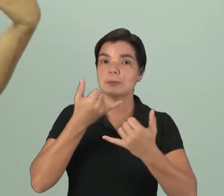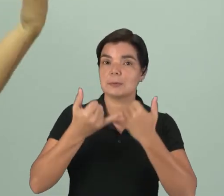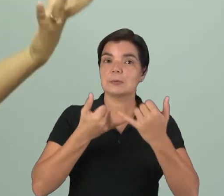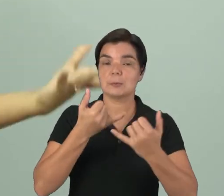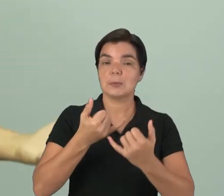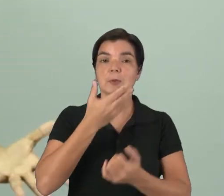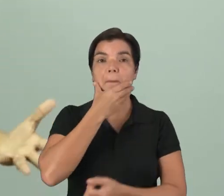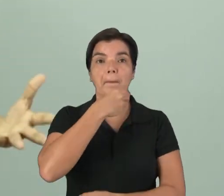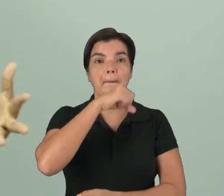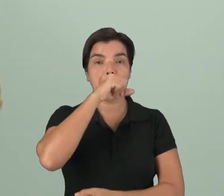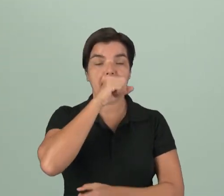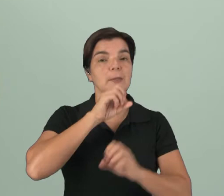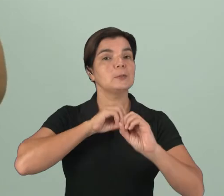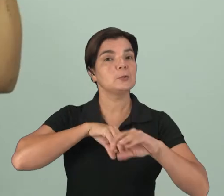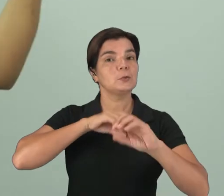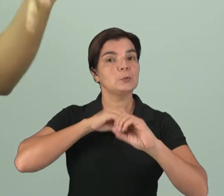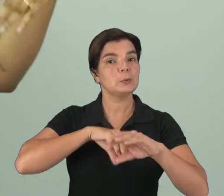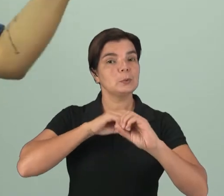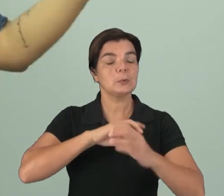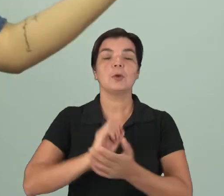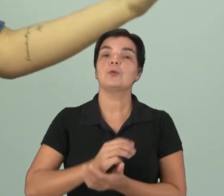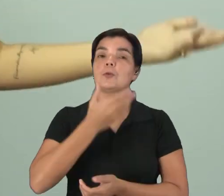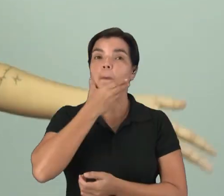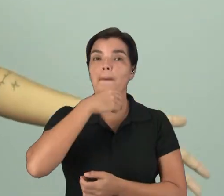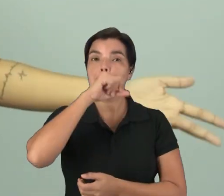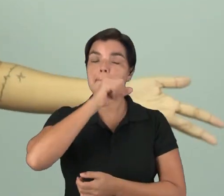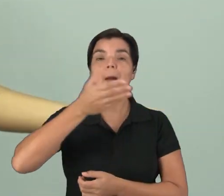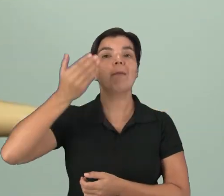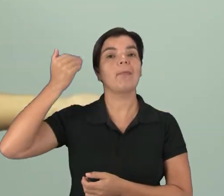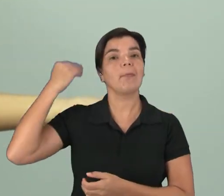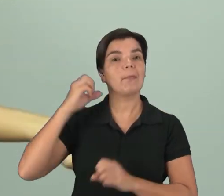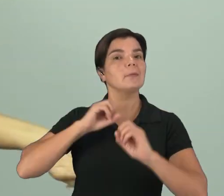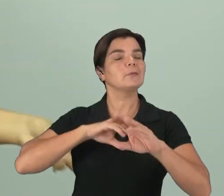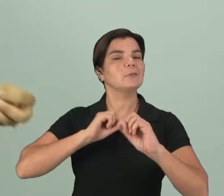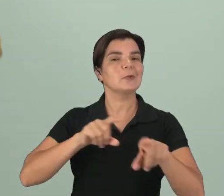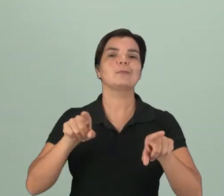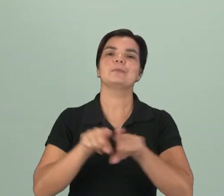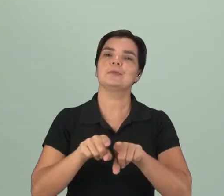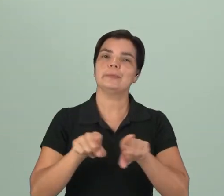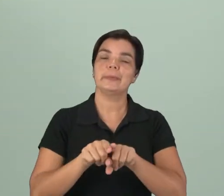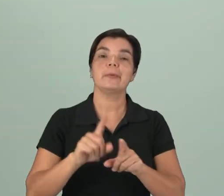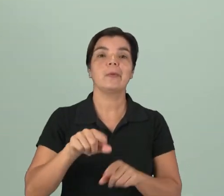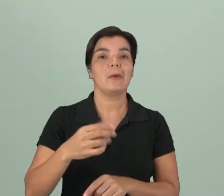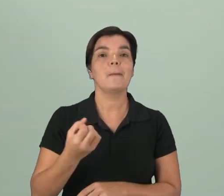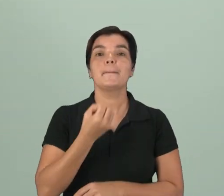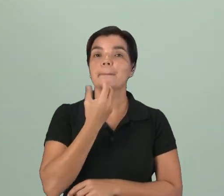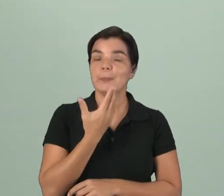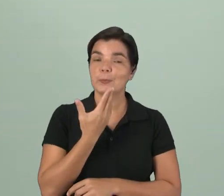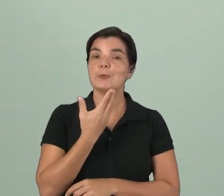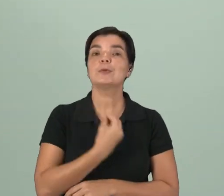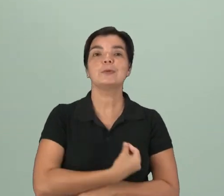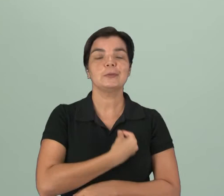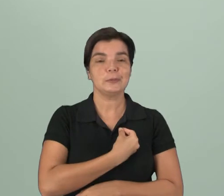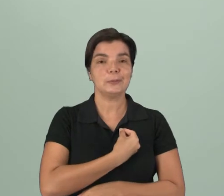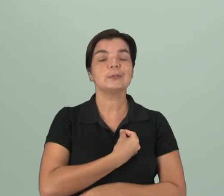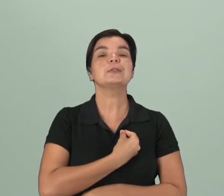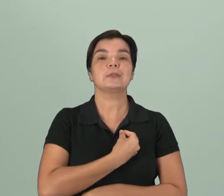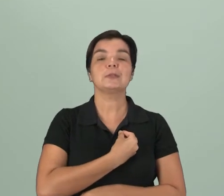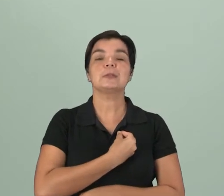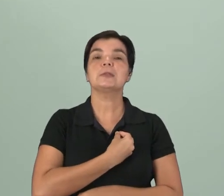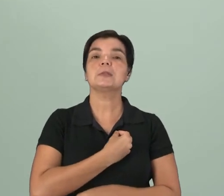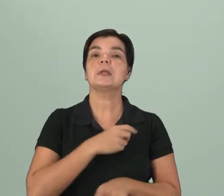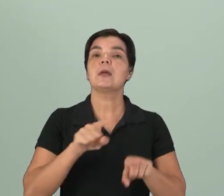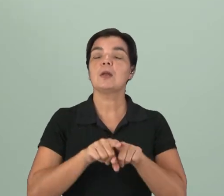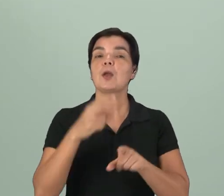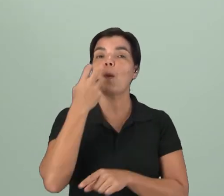brincadeiras que os nossos pais nos ensinaram, que os pais dos nossos pais ensinaram a eles. Então é muito bom quando existe essa tradição